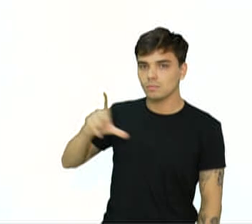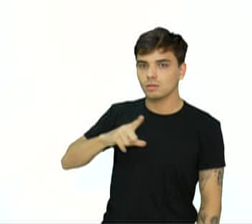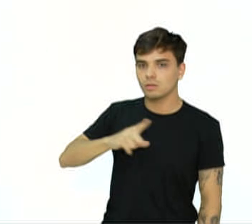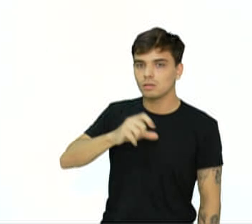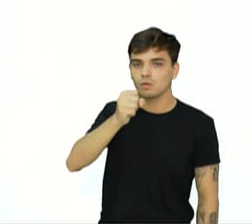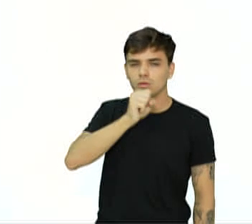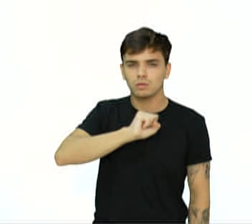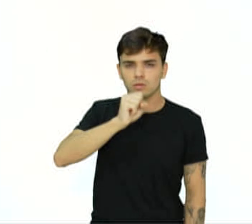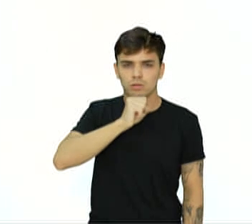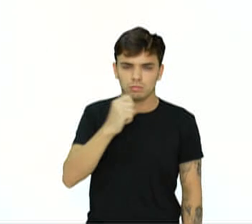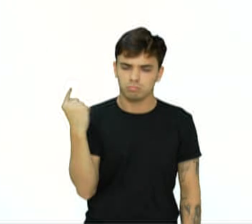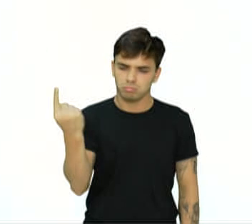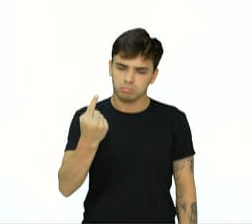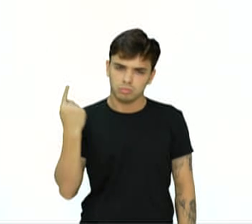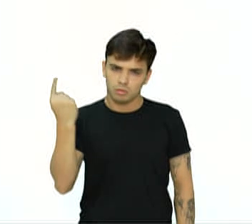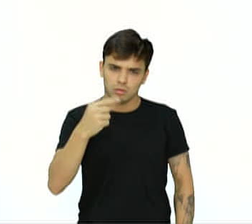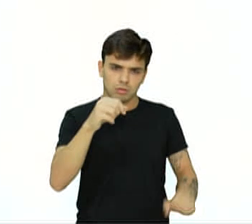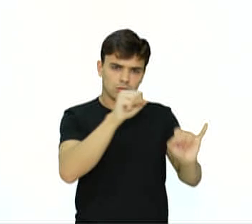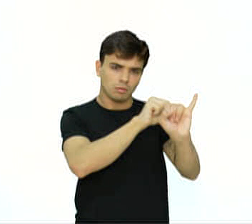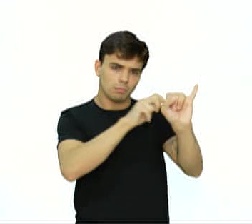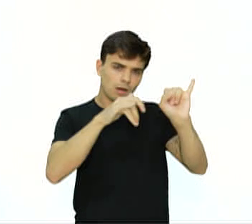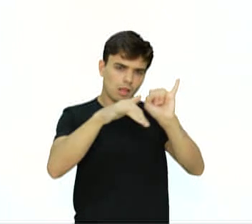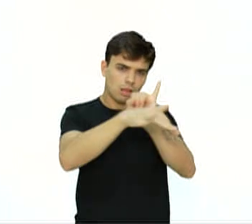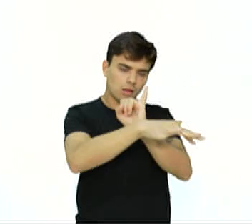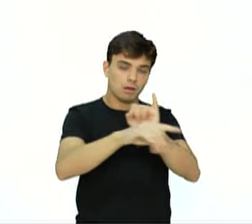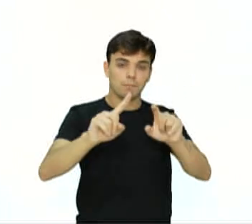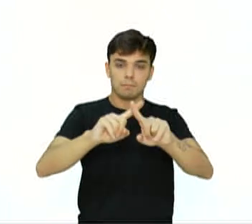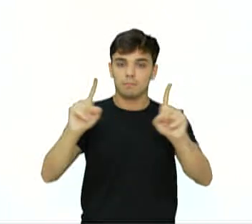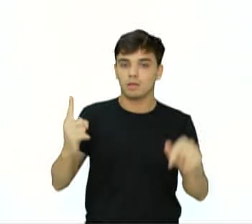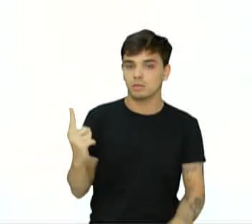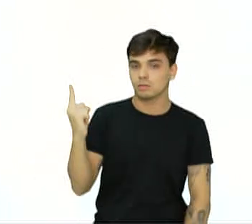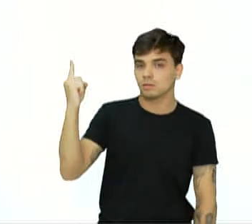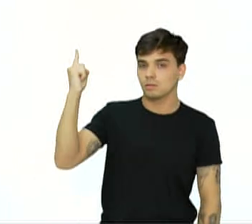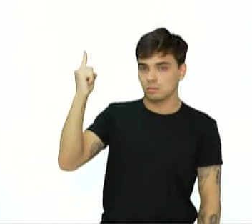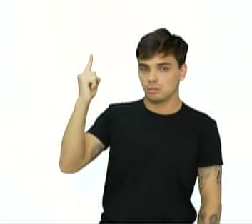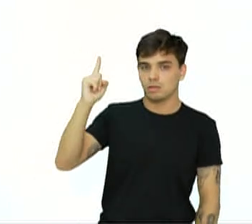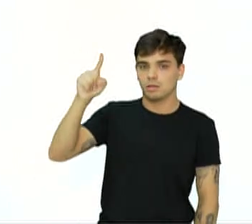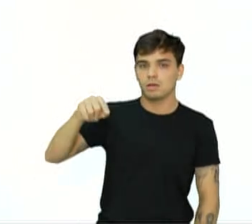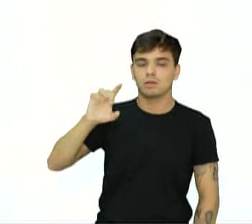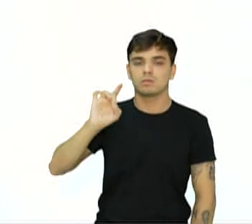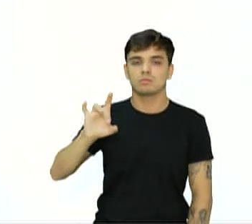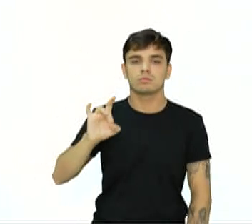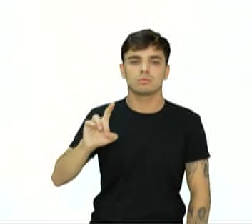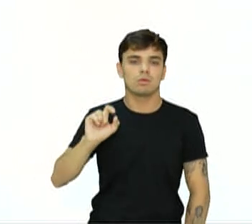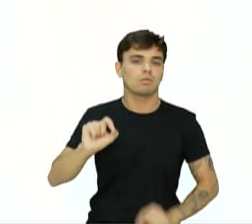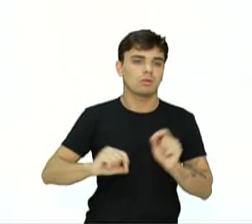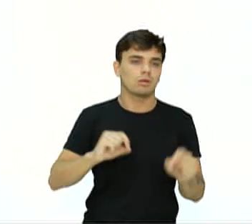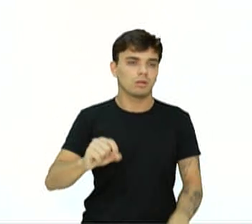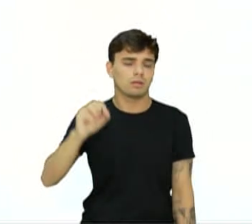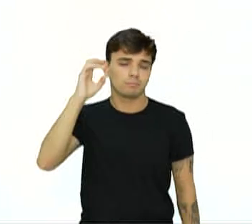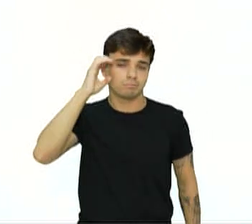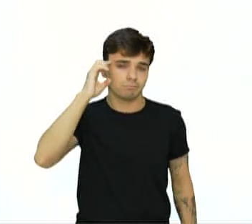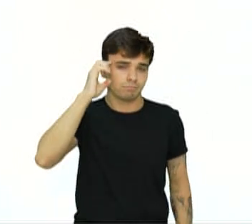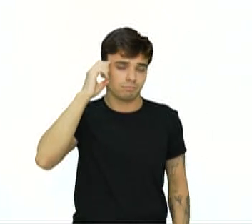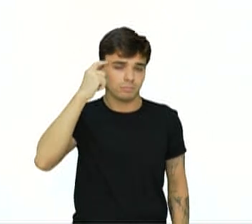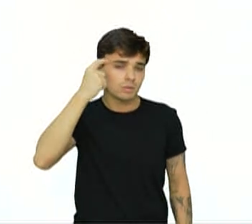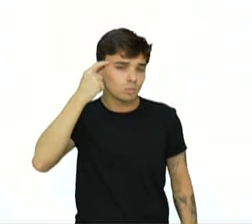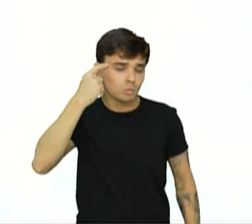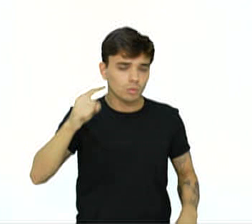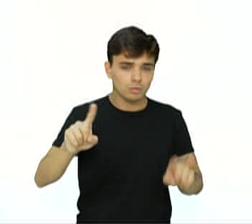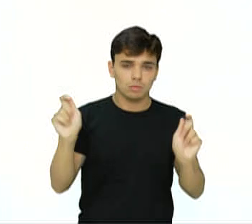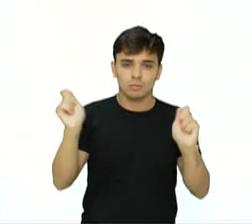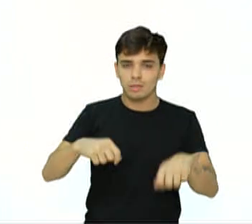senhorzinho isolado numa ilha, mas isso aqui é apenas um sonho, né? Não é possível a gente